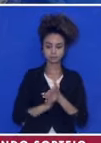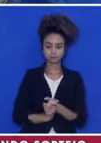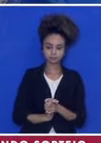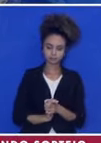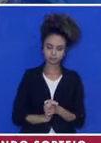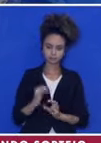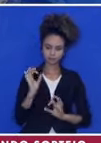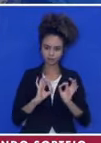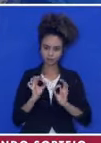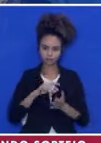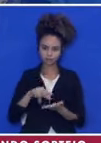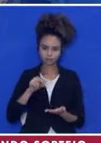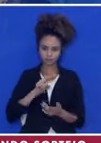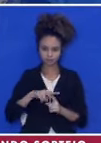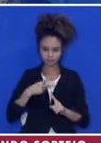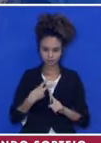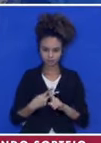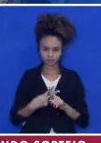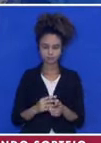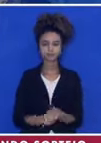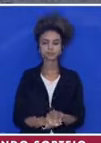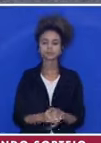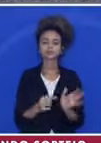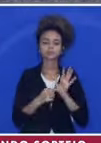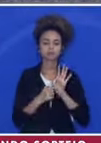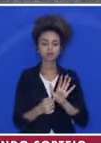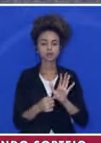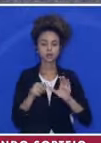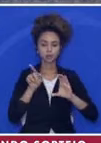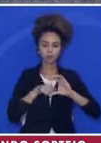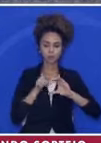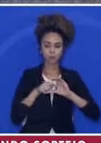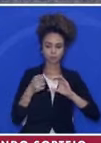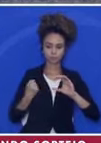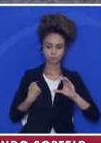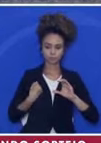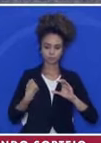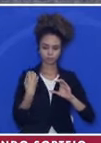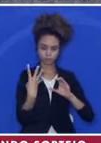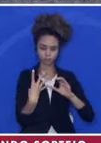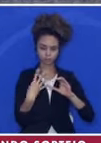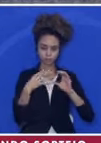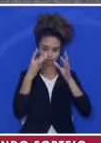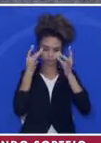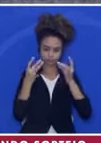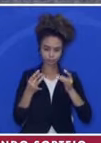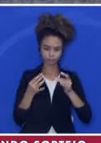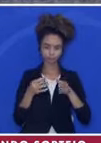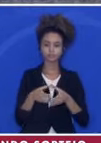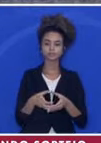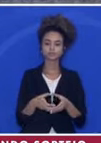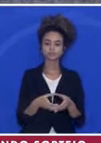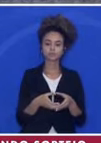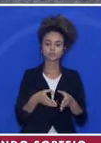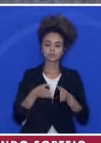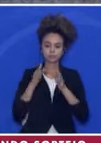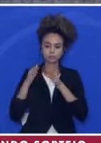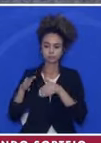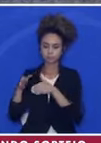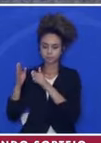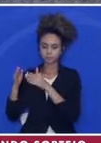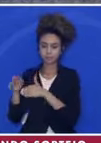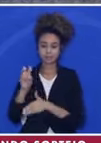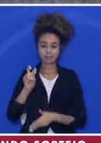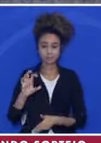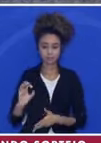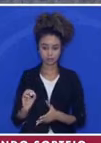Preparados para o sorteio da dupla cena? Vamos mostrar o globo número 4. Aí no detalhe, o suporte em cima abastecido com